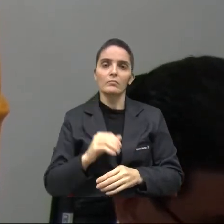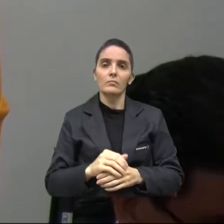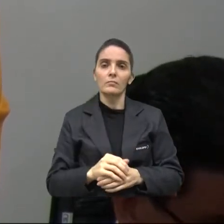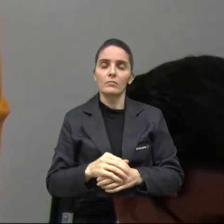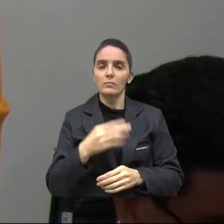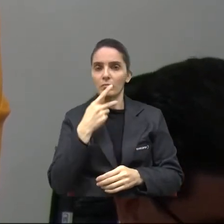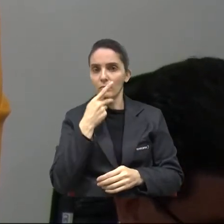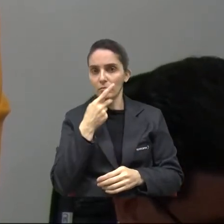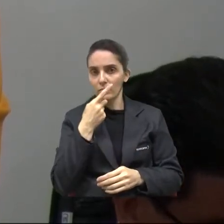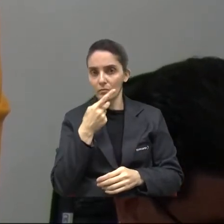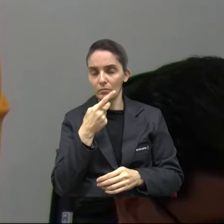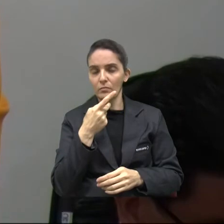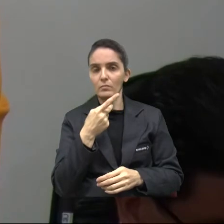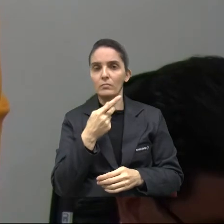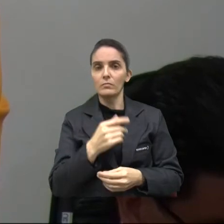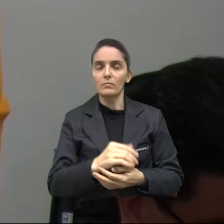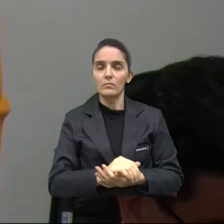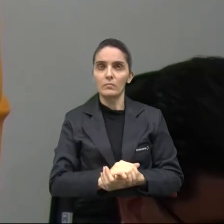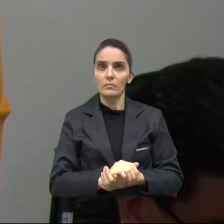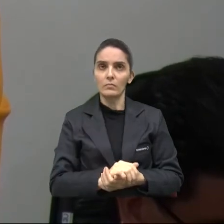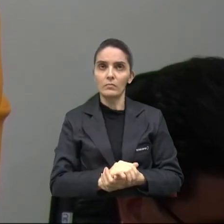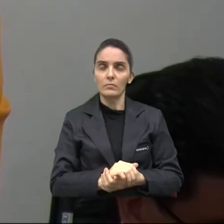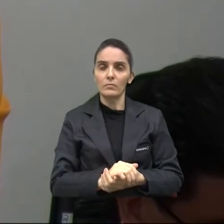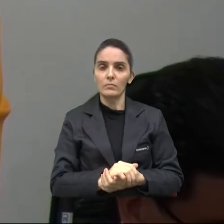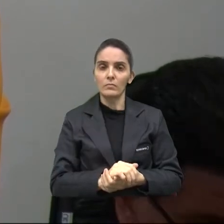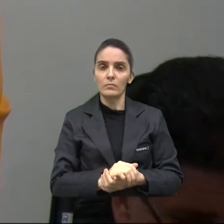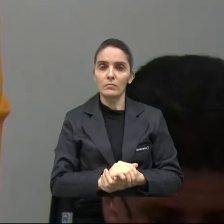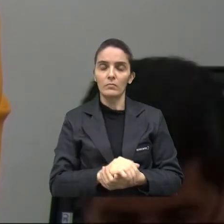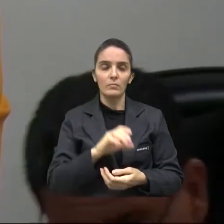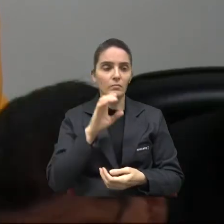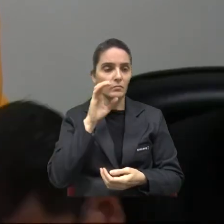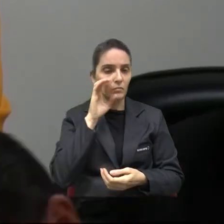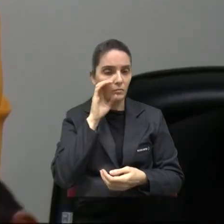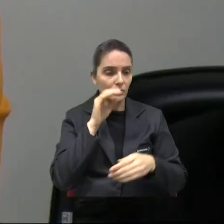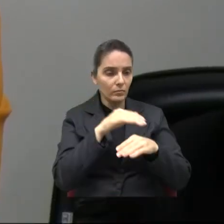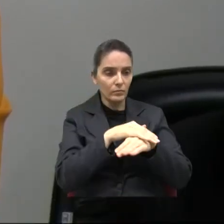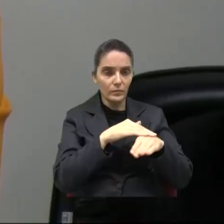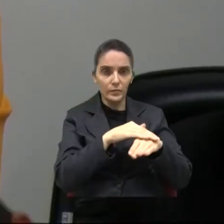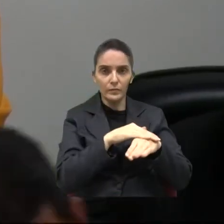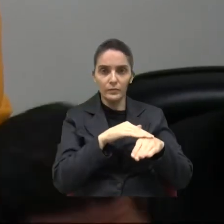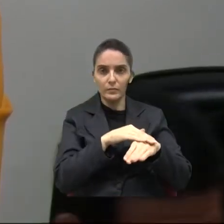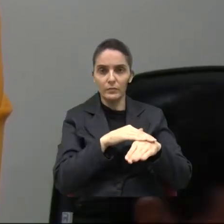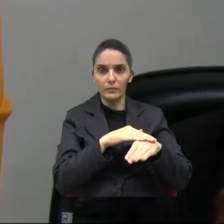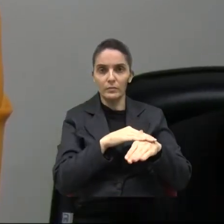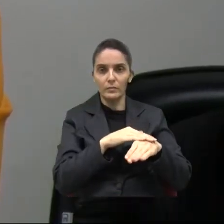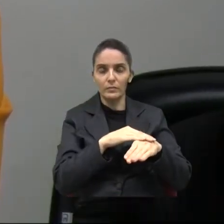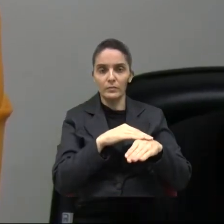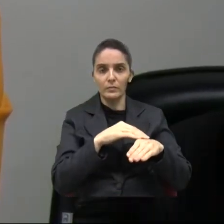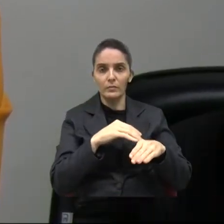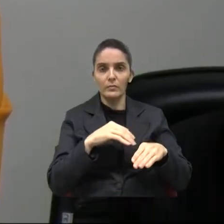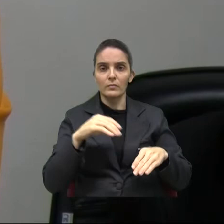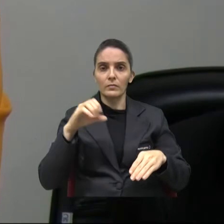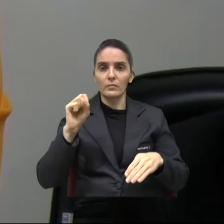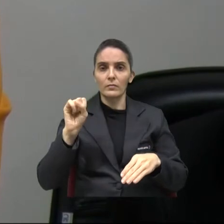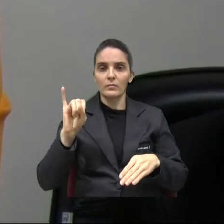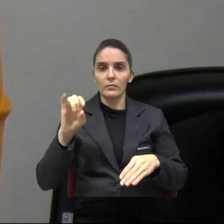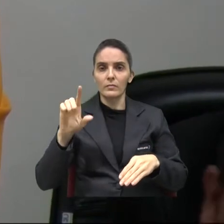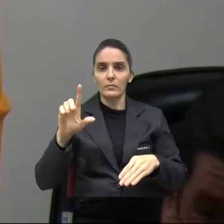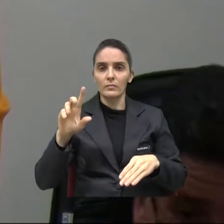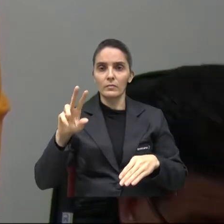naquele momento, eu até conversei com o Silvio, e nós estávamos em casa, e ele falava do pastor Márcio,